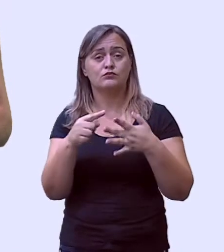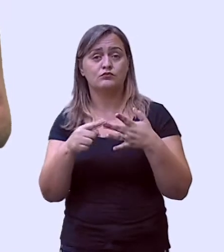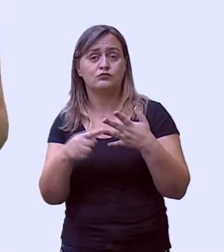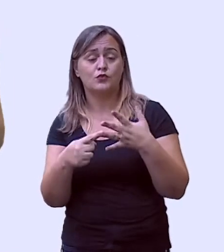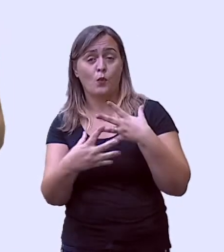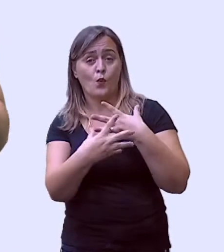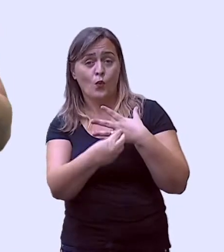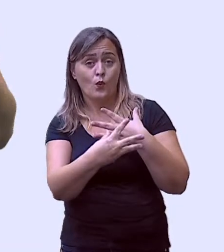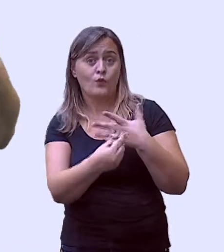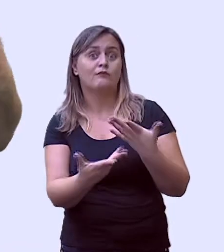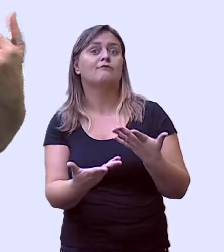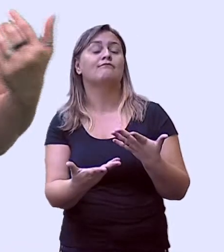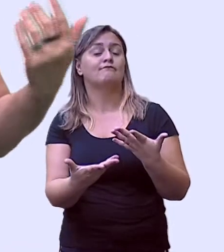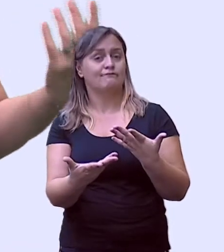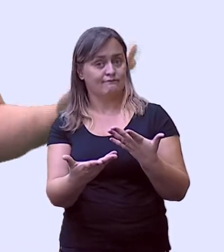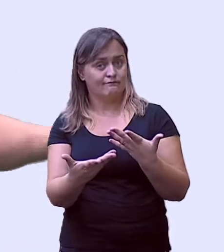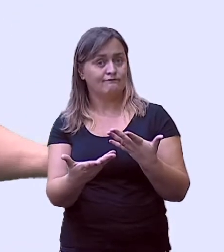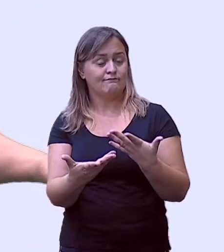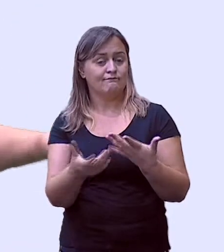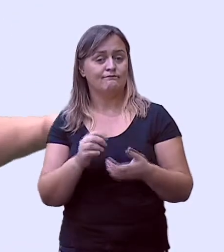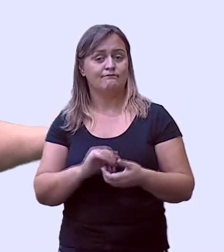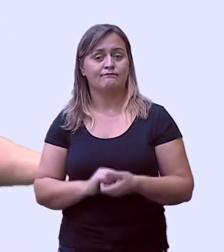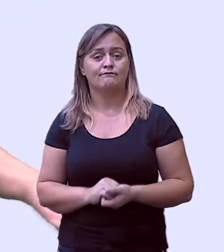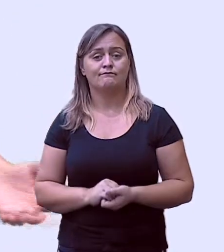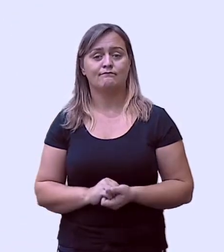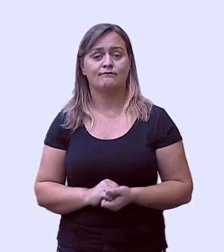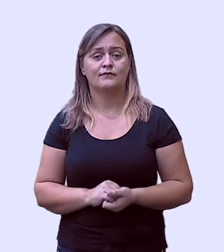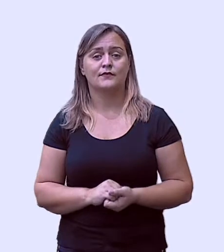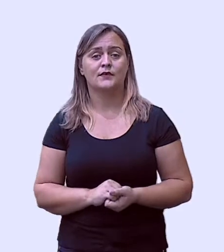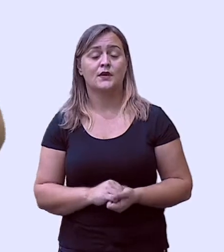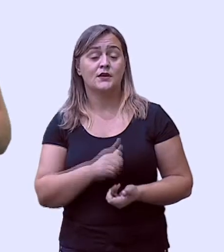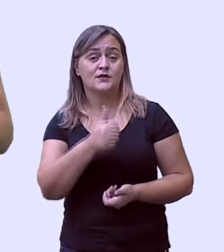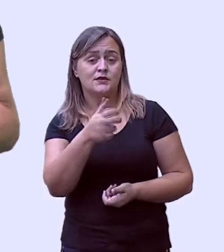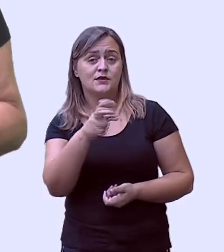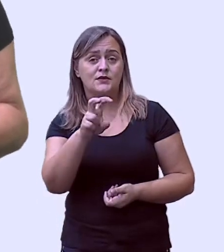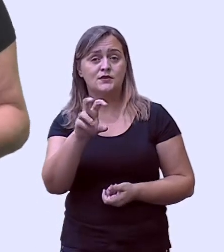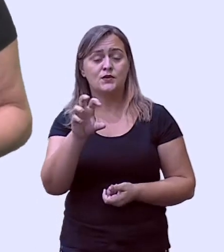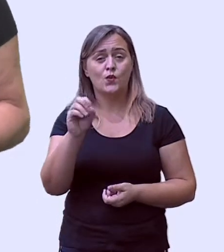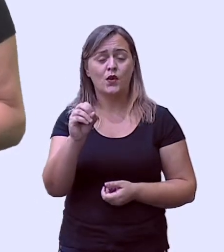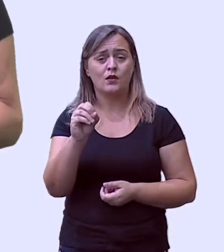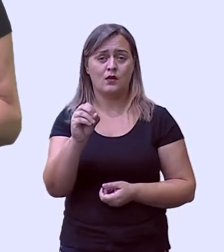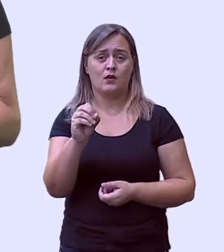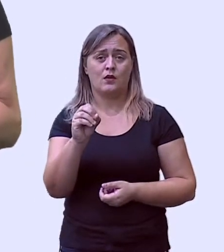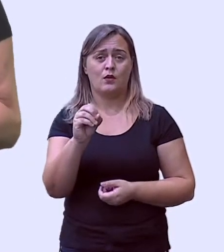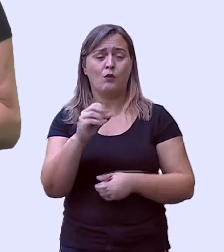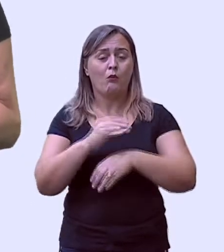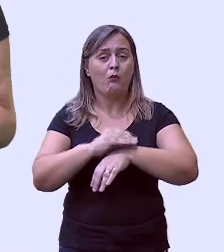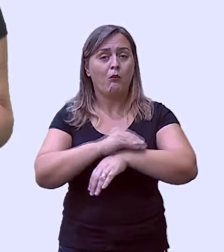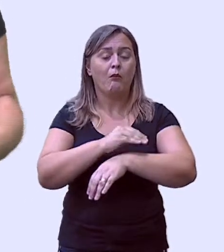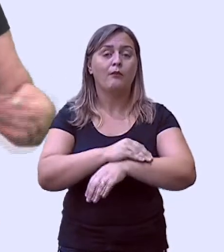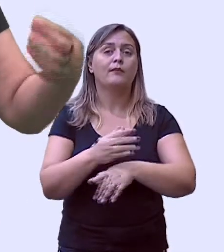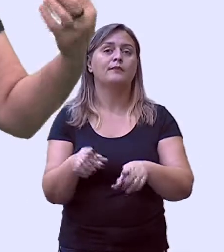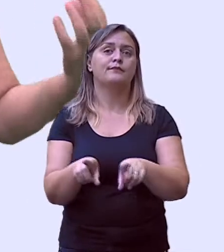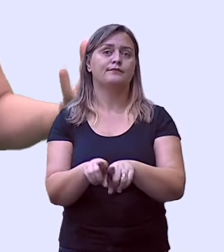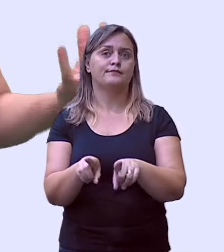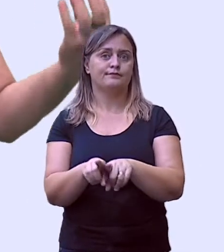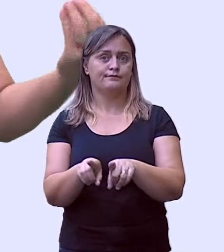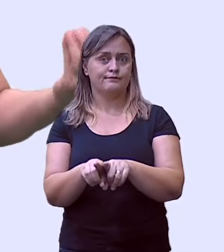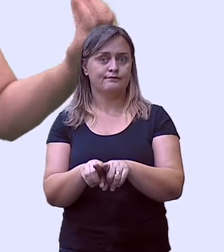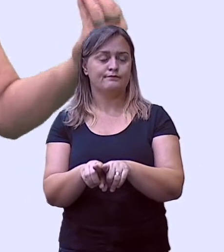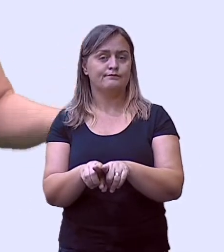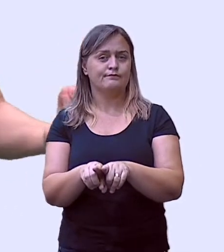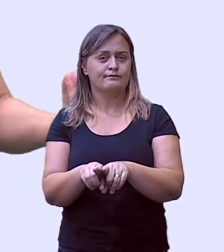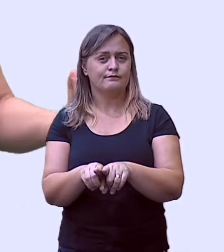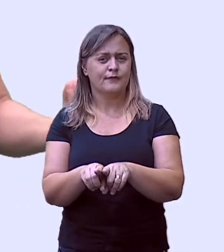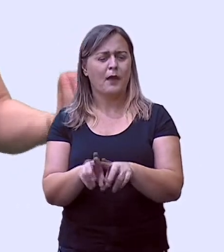mamíferos, Vamos ter mais ou menos 150 anfíbios. Então, olha só para vocês verem quanto